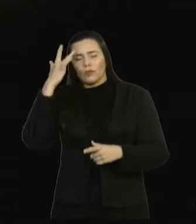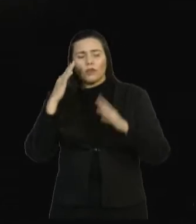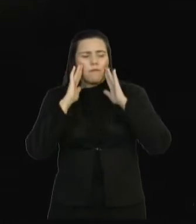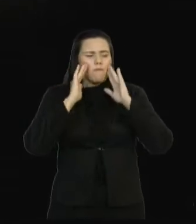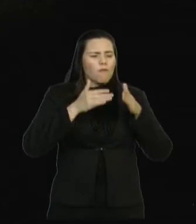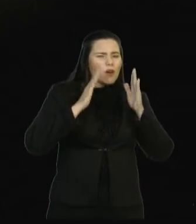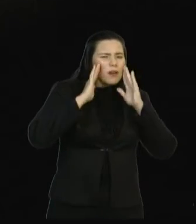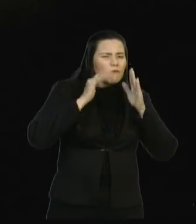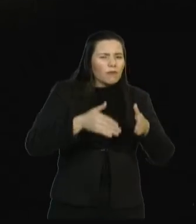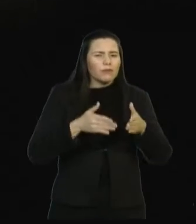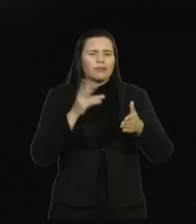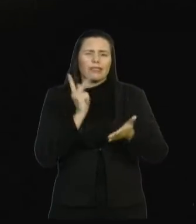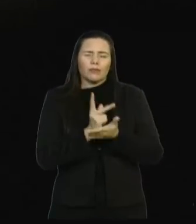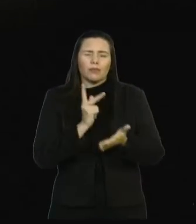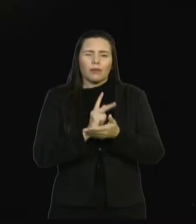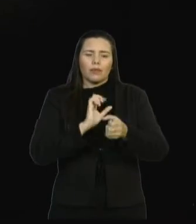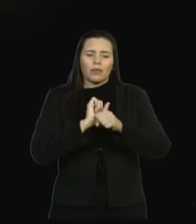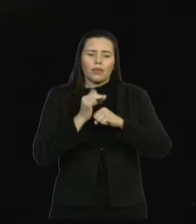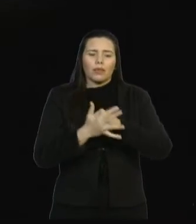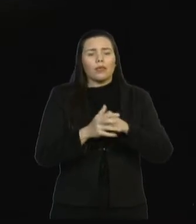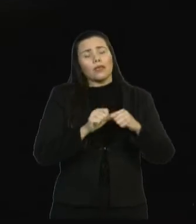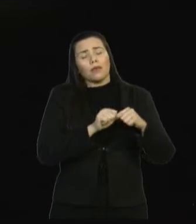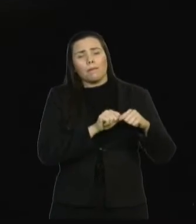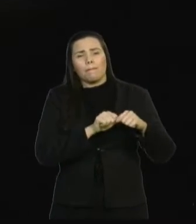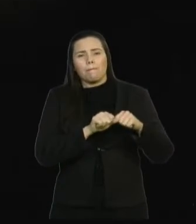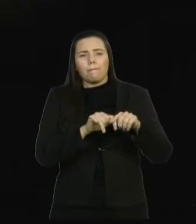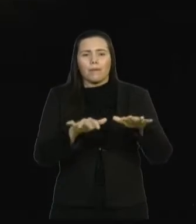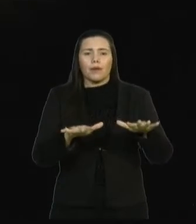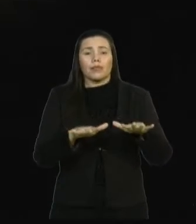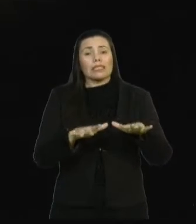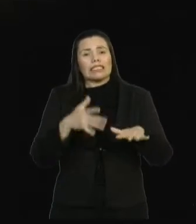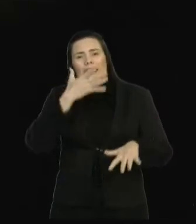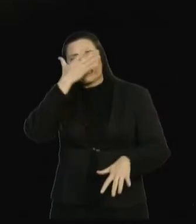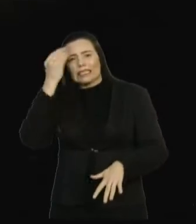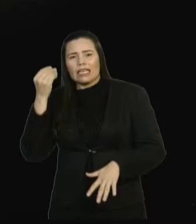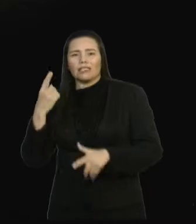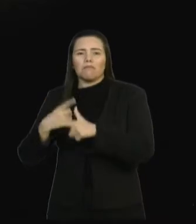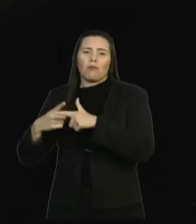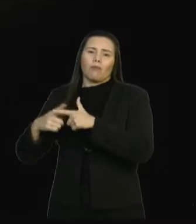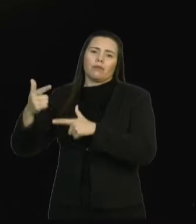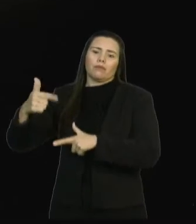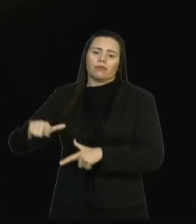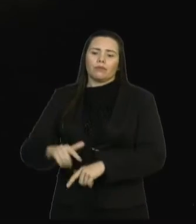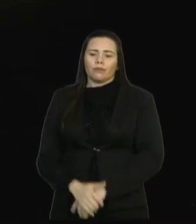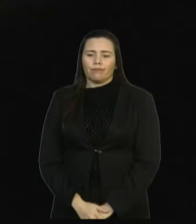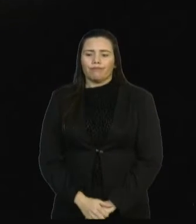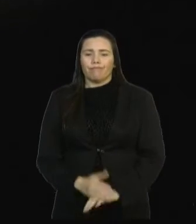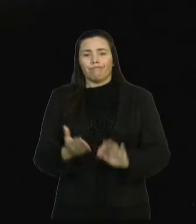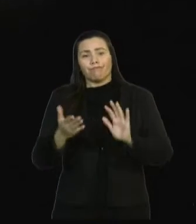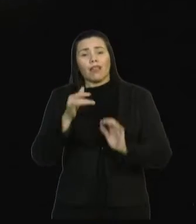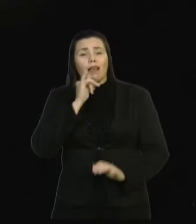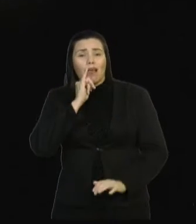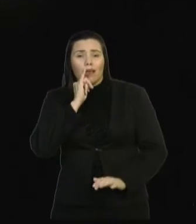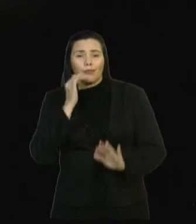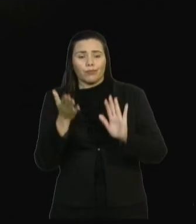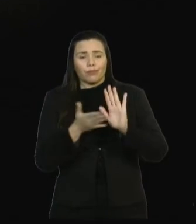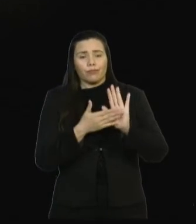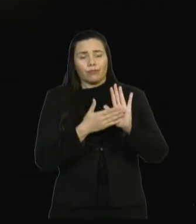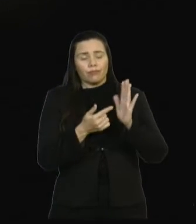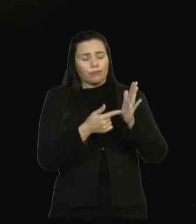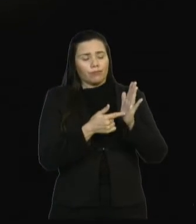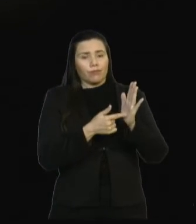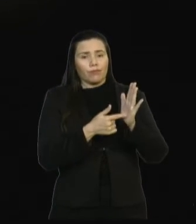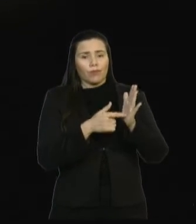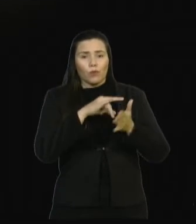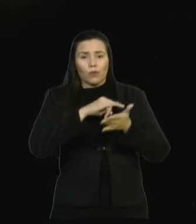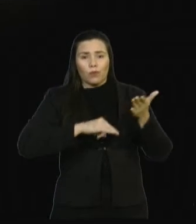vira as costas para outras situações. Aqui, está de posse meu aqui, ó, um contrato de